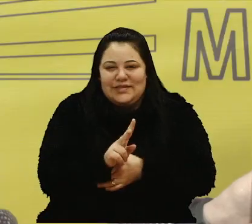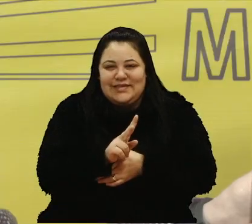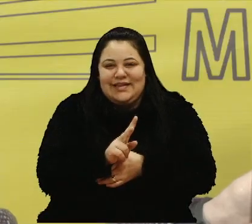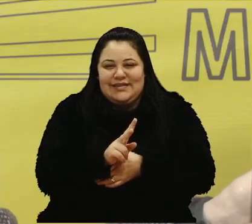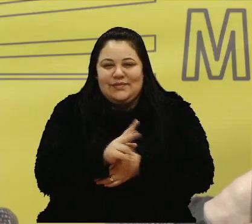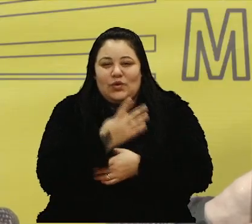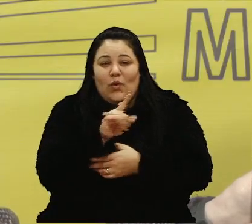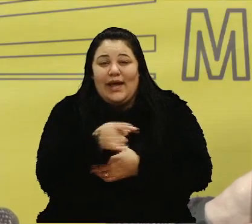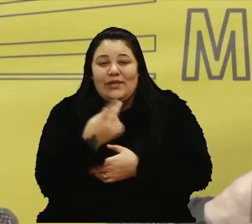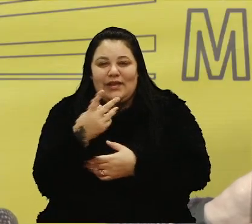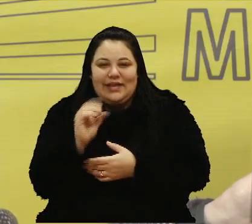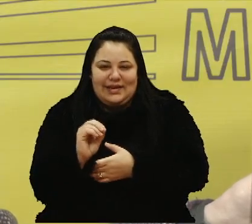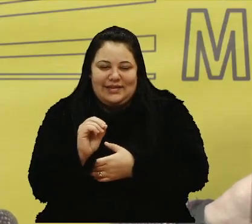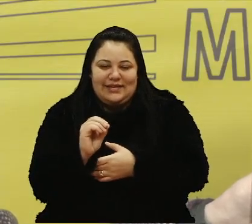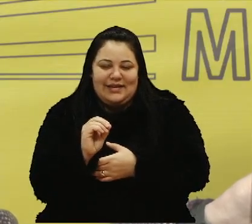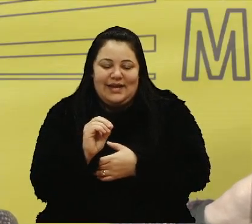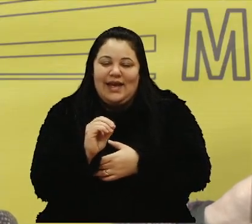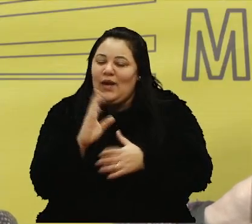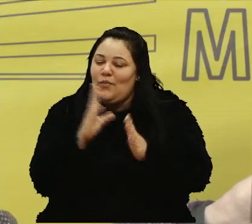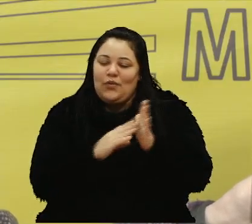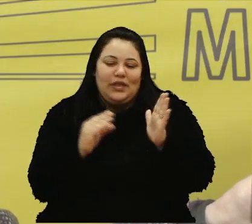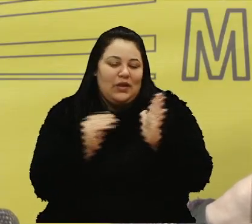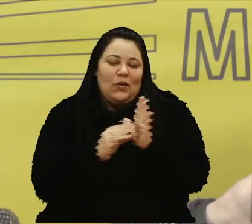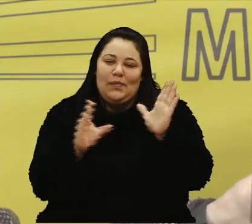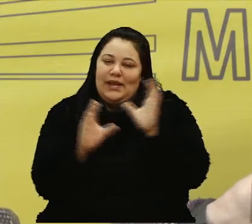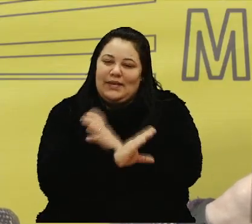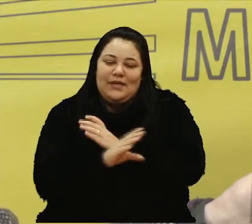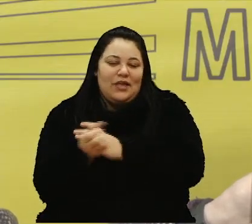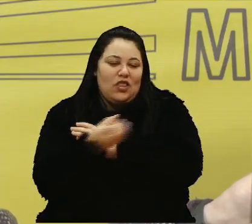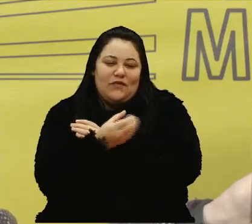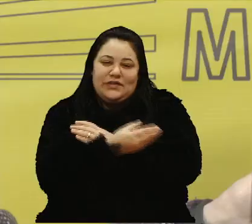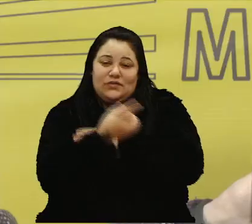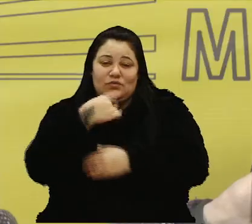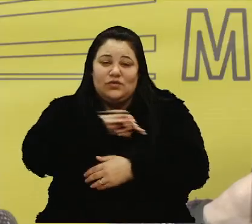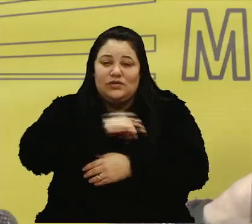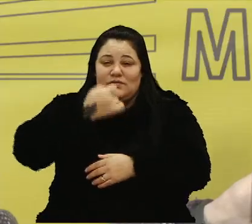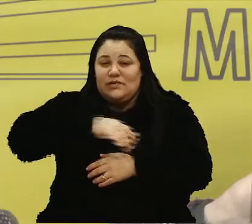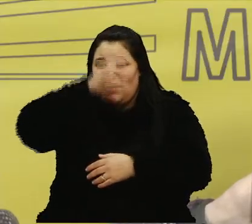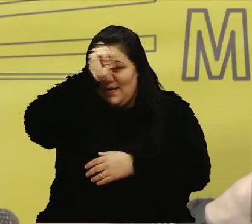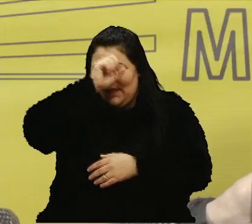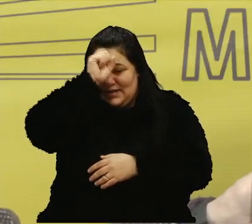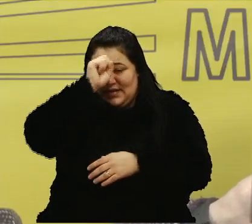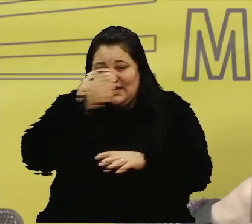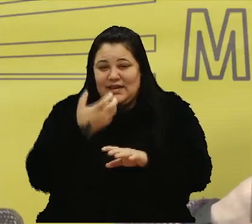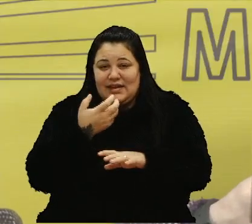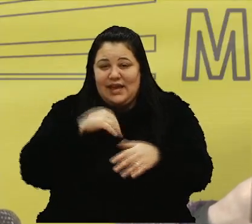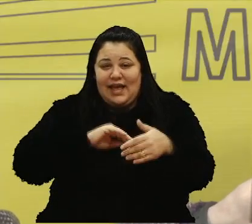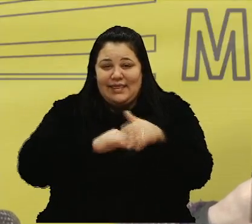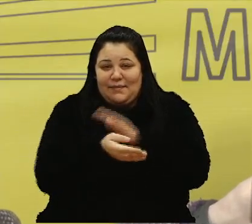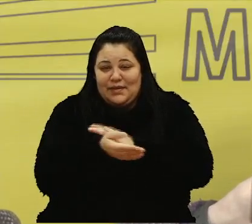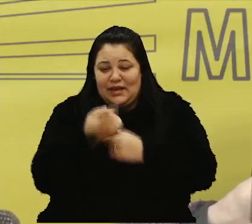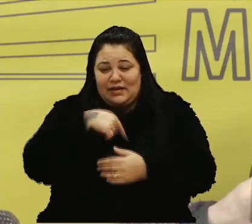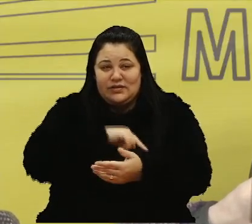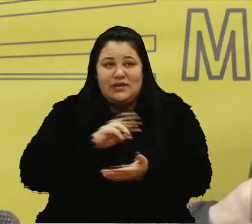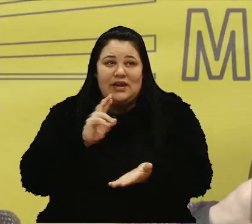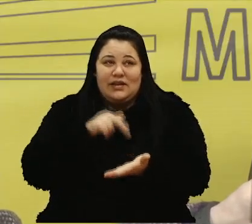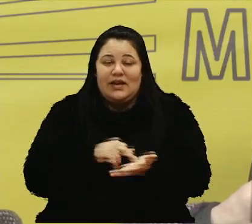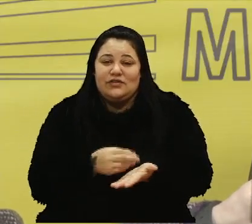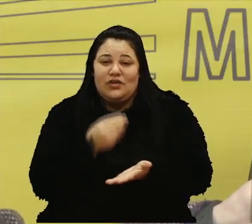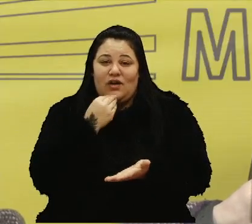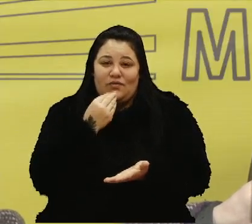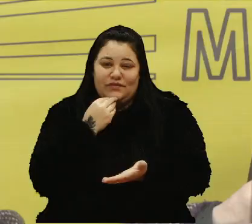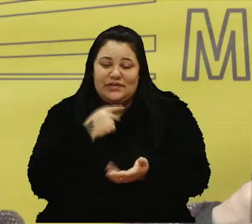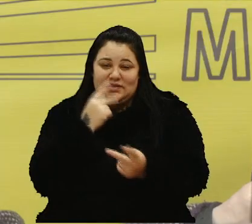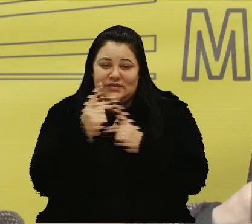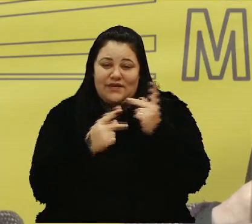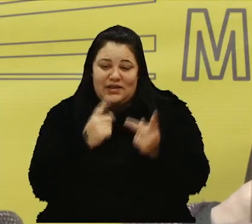modelo completamente revolucionário, inovador, que a gente tem que aprender e adaptar à nossa realidade, obviamente, né? E foi esse relato aqui